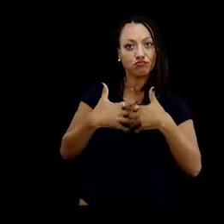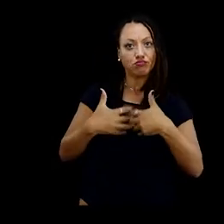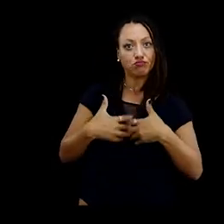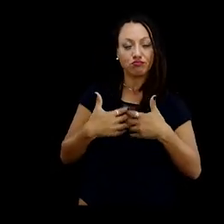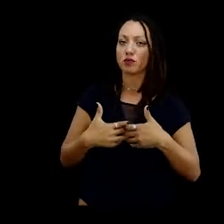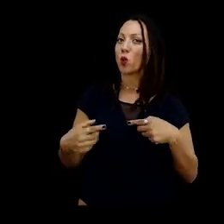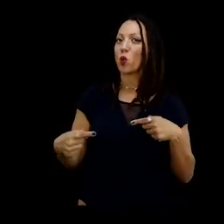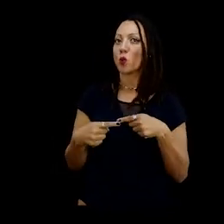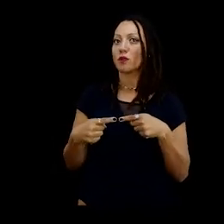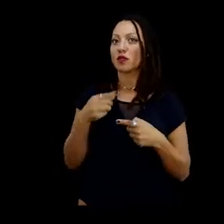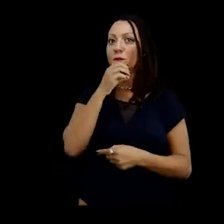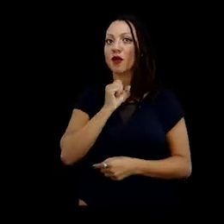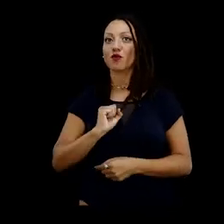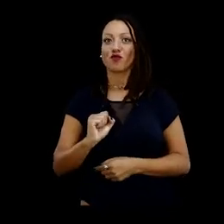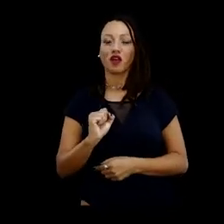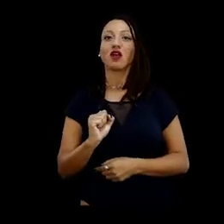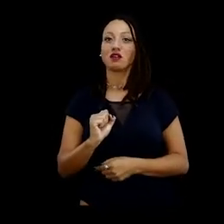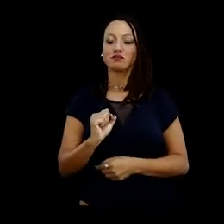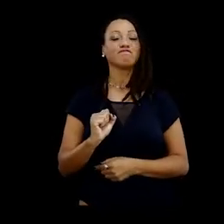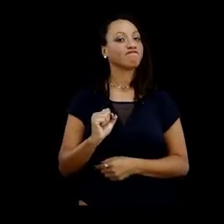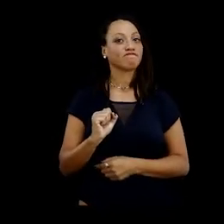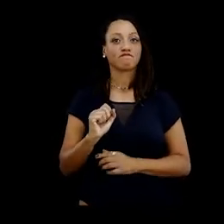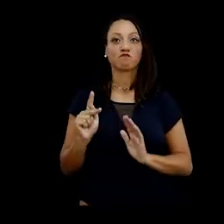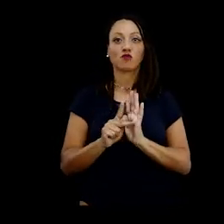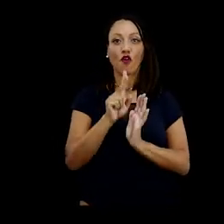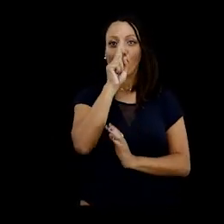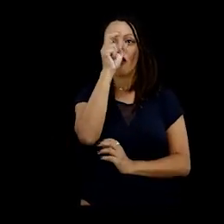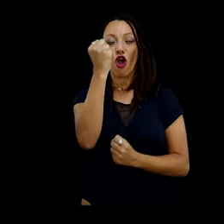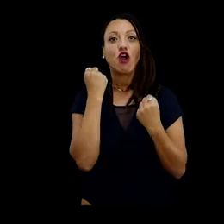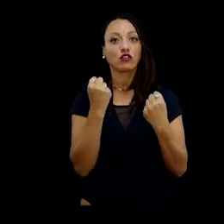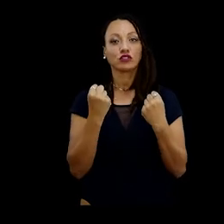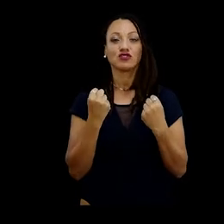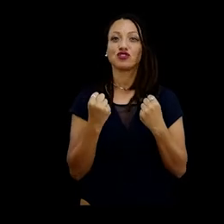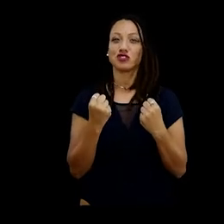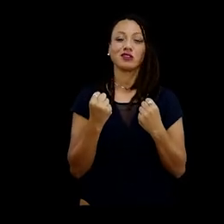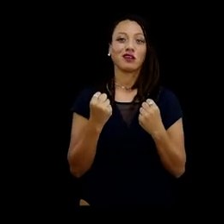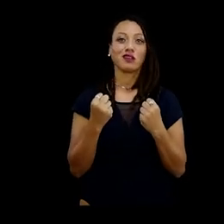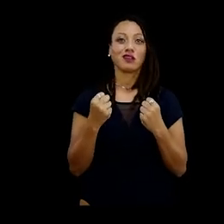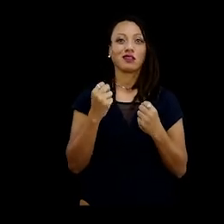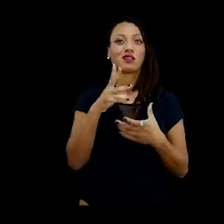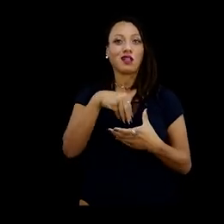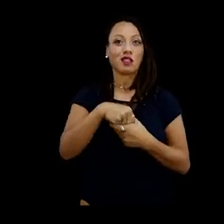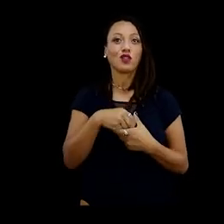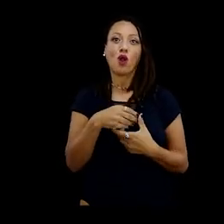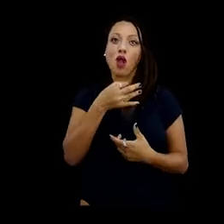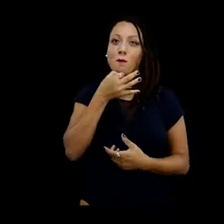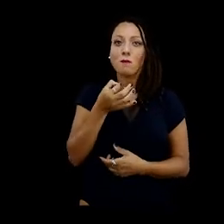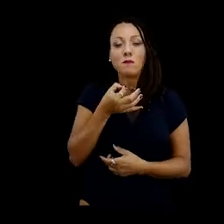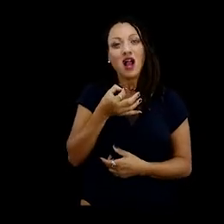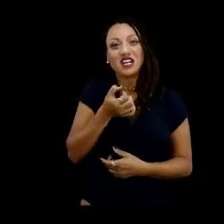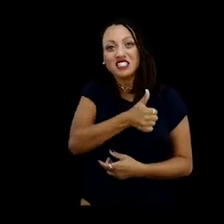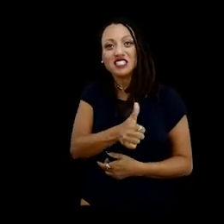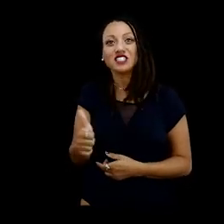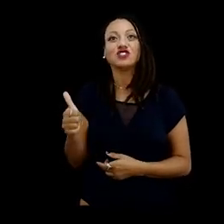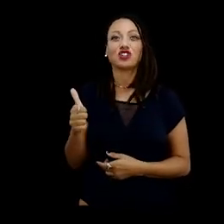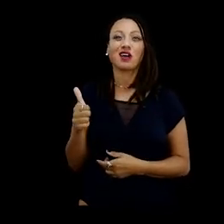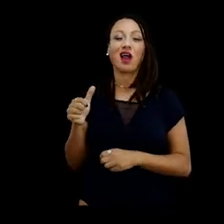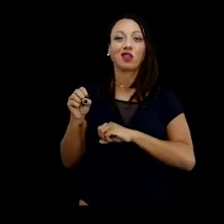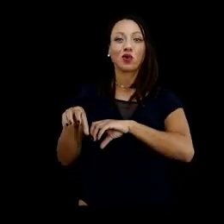justamente o método Paulo Freire, como se tornou uma expressão clássica, né, uma crítica à educação